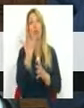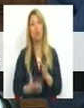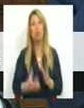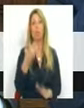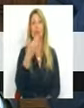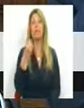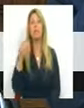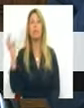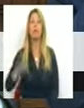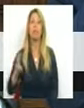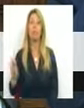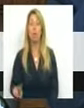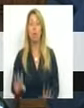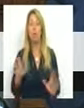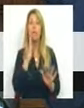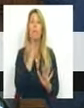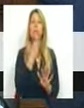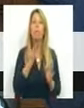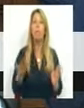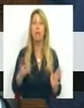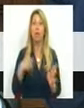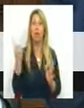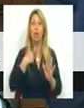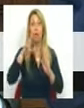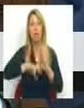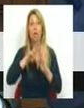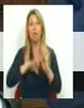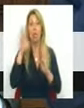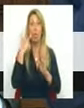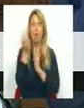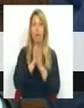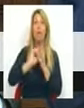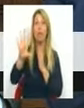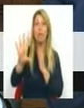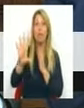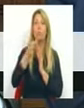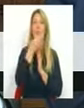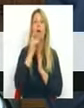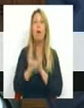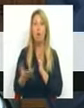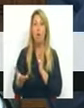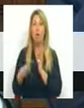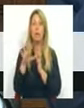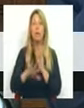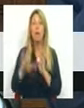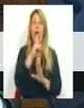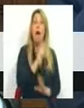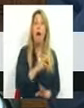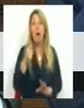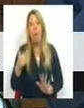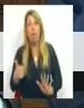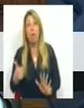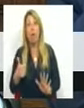700 milhões. Portanto, dependeria. Nos nossos relatórios, quando nós enviamos, estamos a falar num cenário A ou num cenário B,